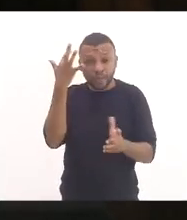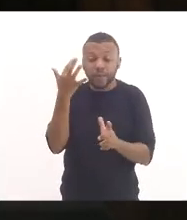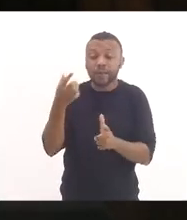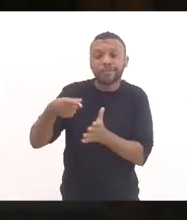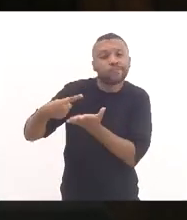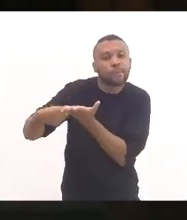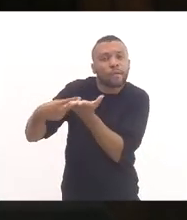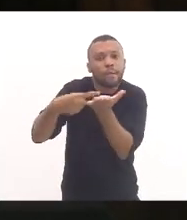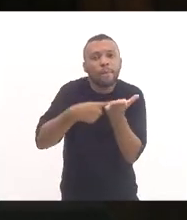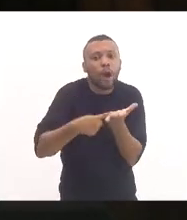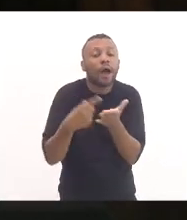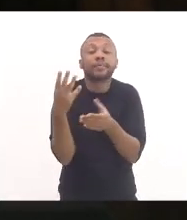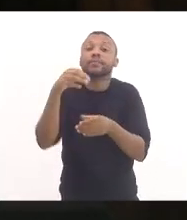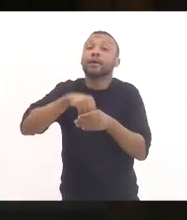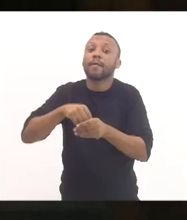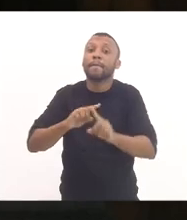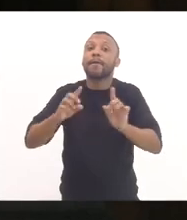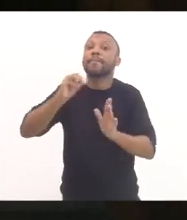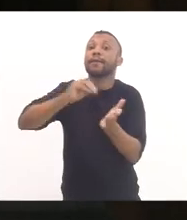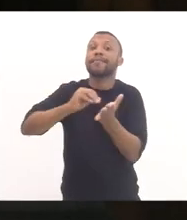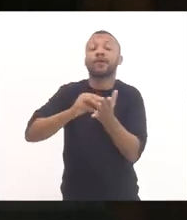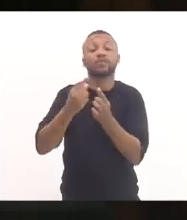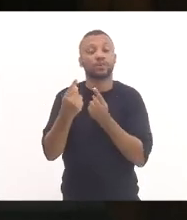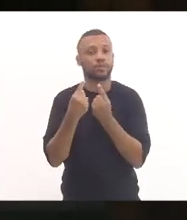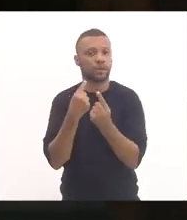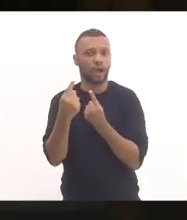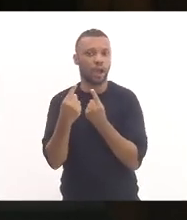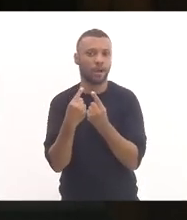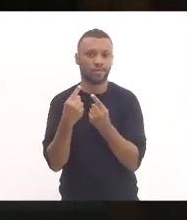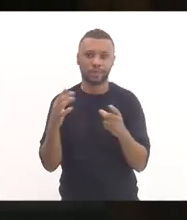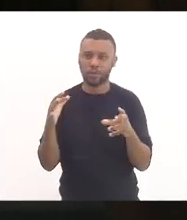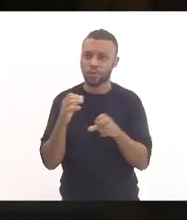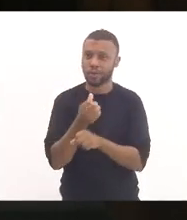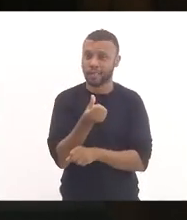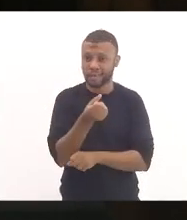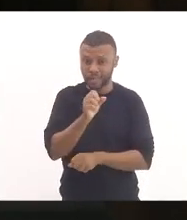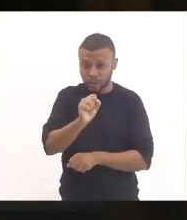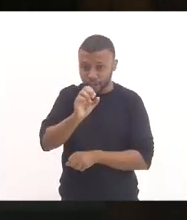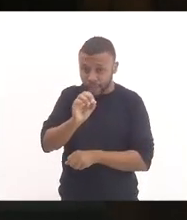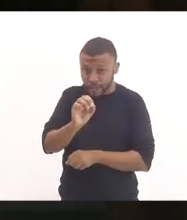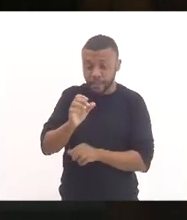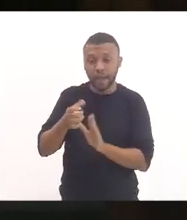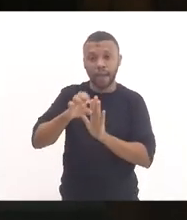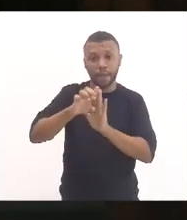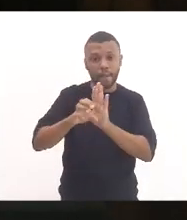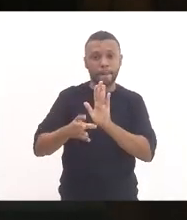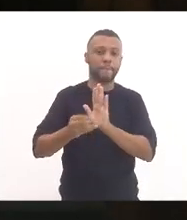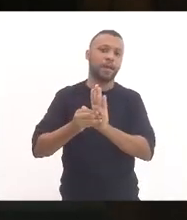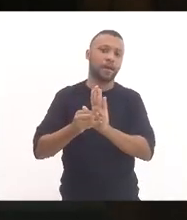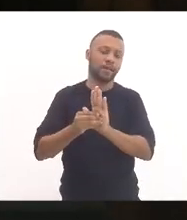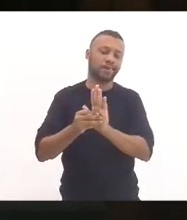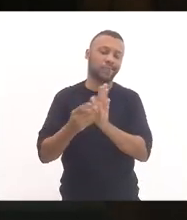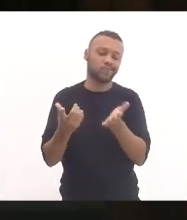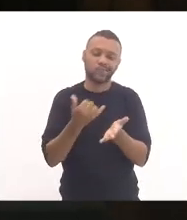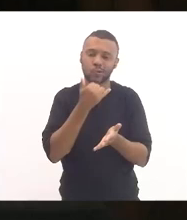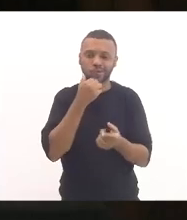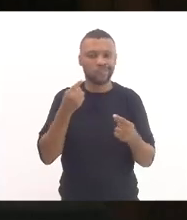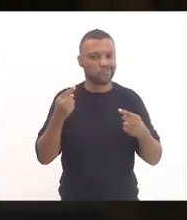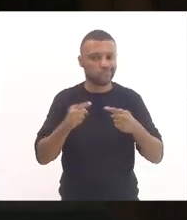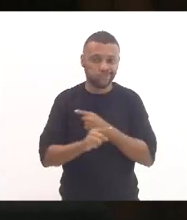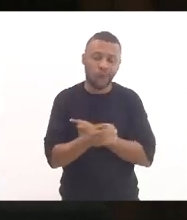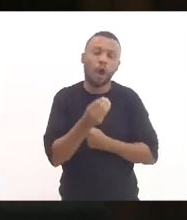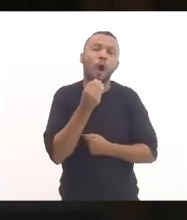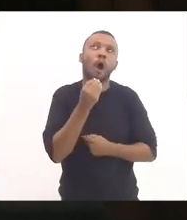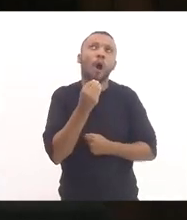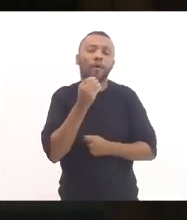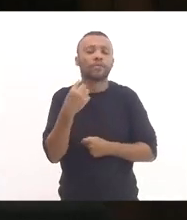internamente acho que a interrupção dessas 600 e poucas emendas Deputado a gente poderia ter aí 62 é possível obviamente